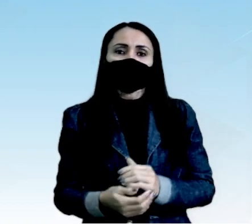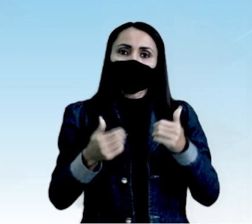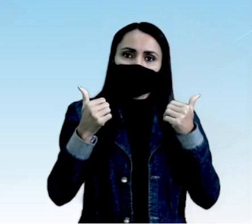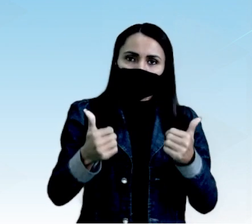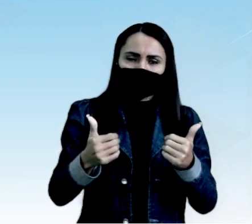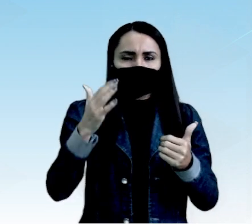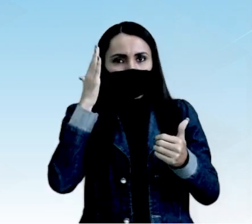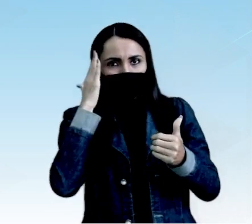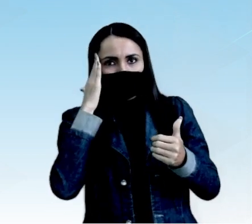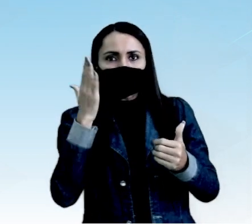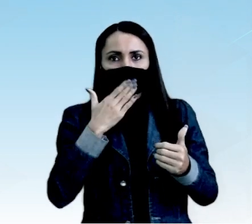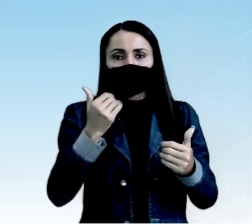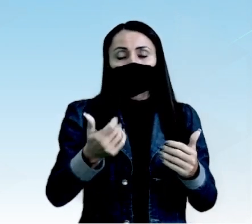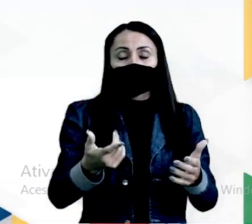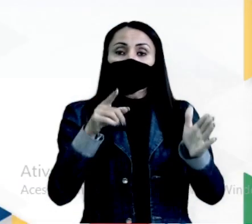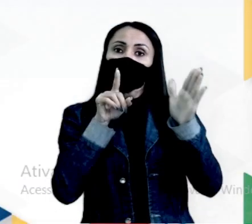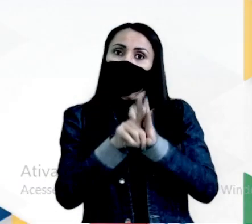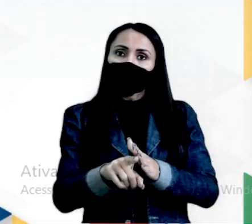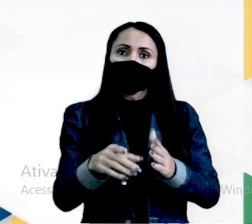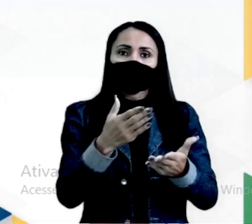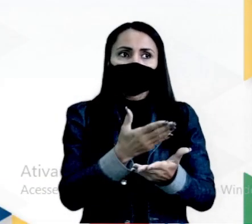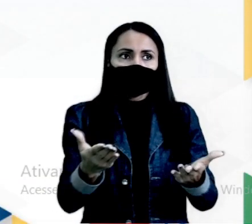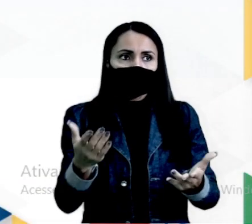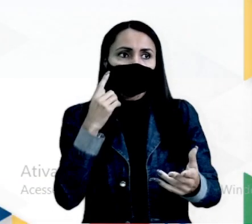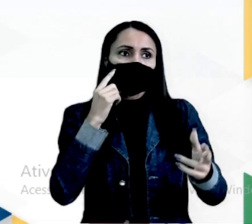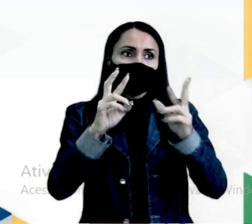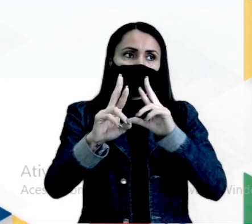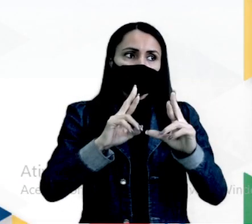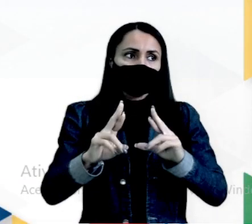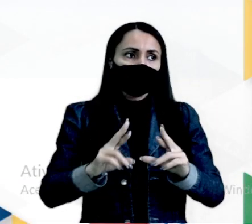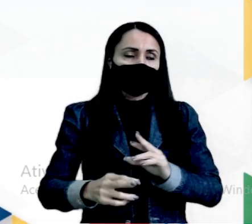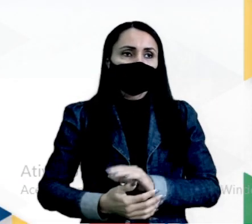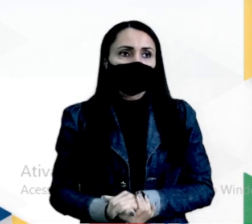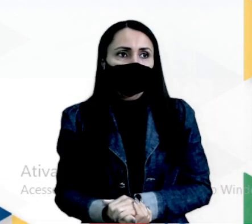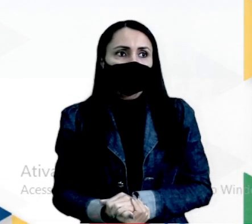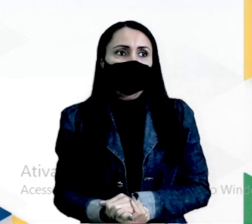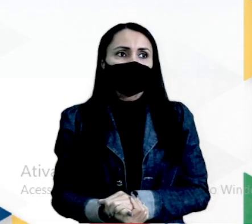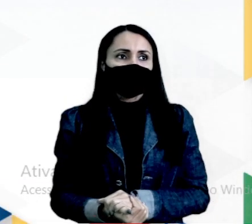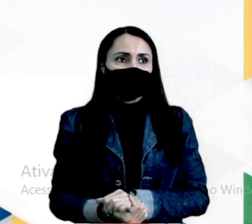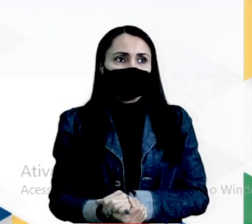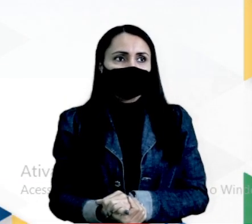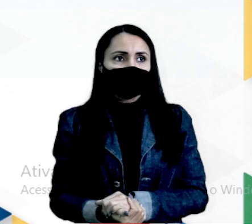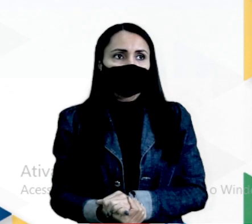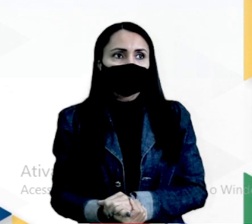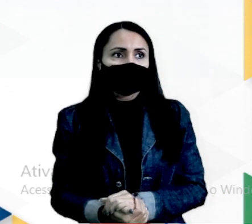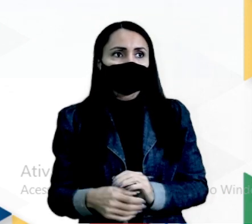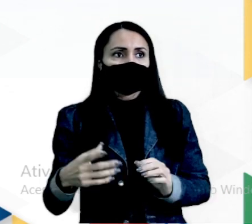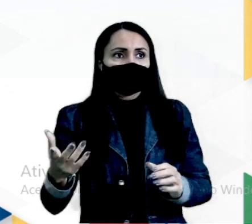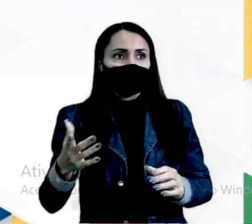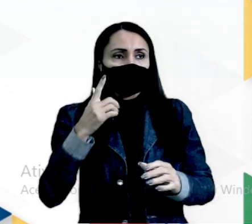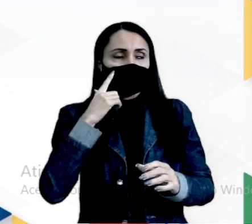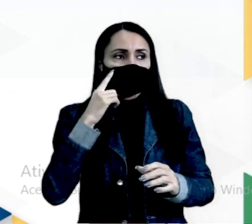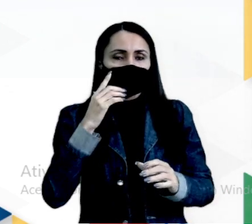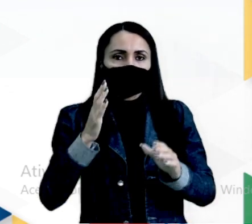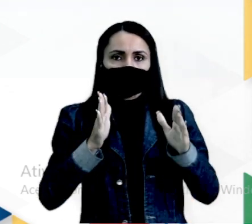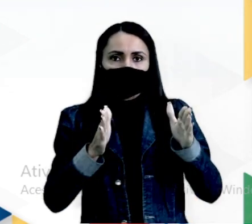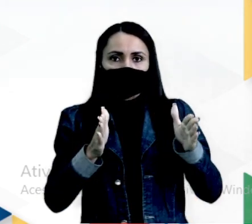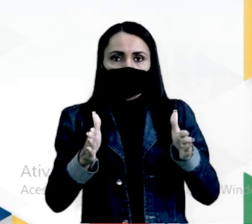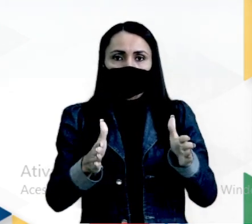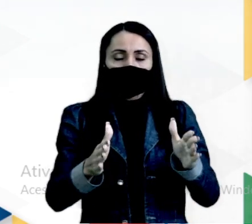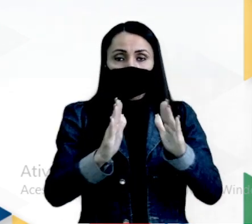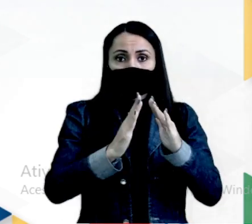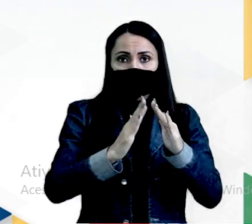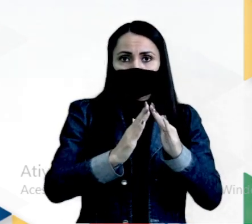Tranquilo? Vamos para a nossa questão agora. Ficou aí já a resposta, né? Problema da animação, relaxa aí. O piso do corredor da casa